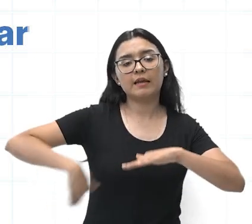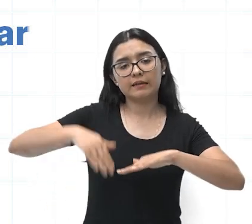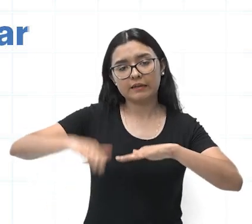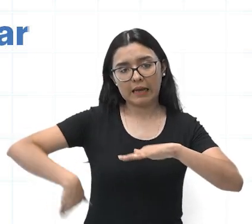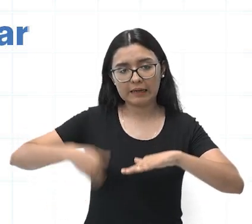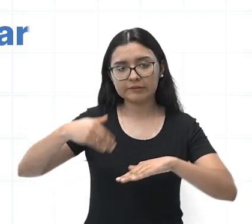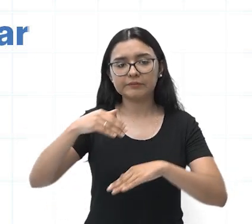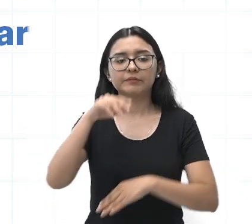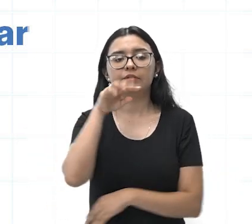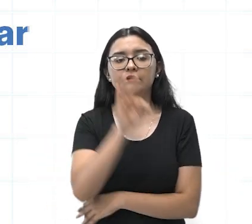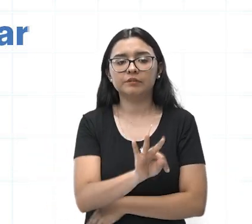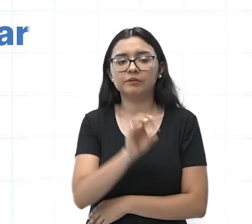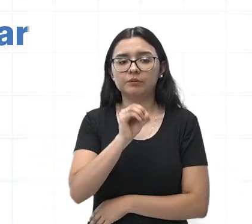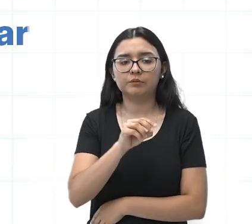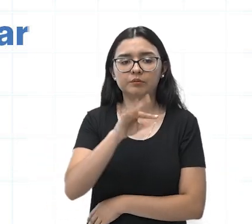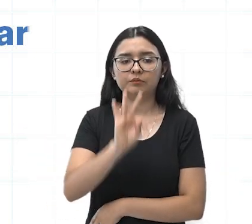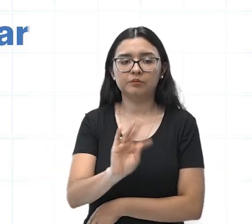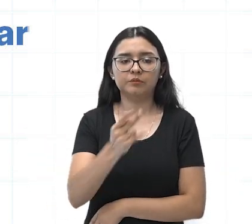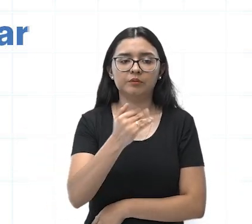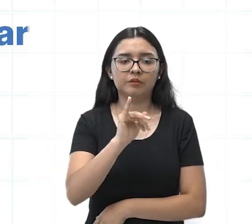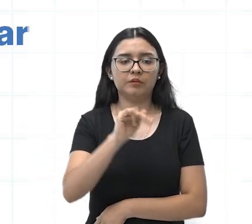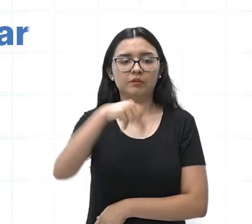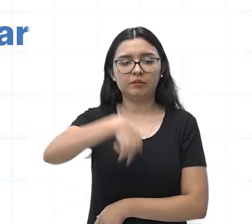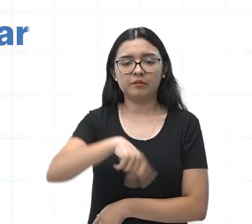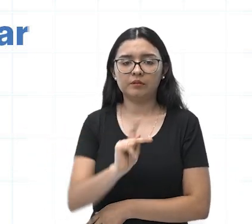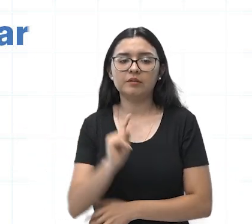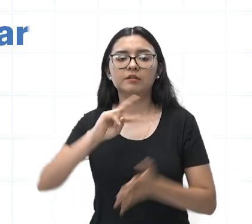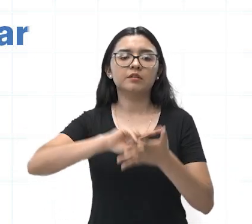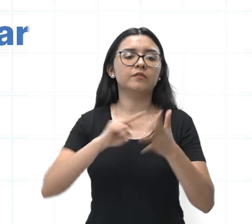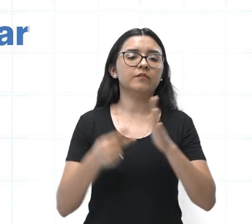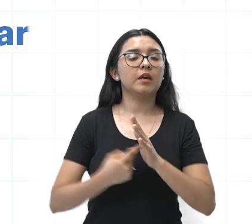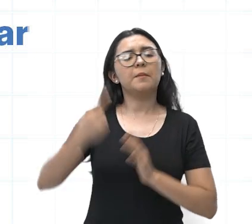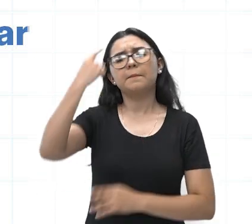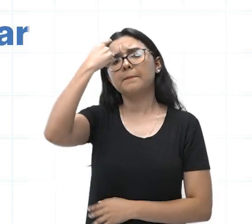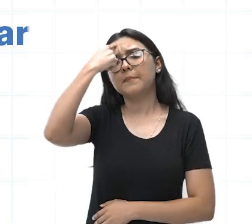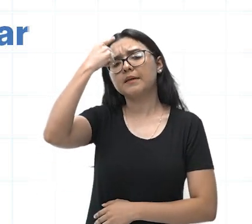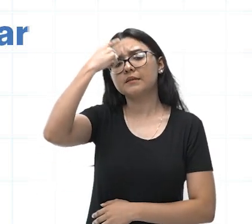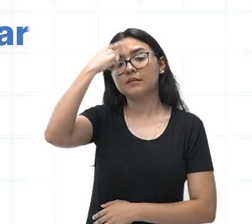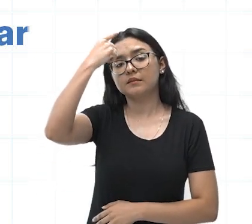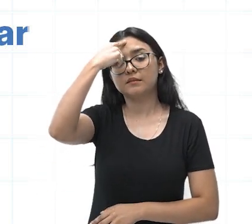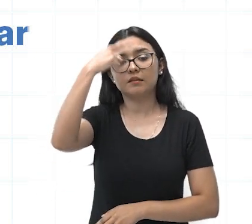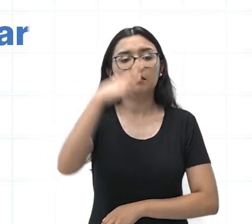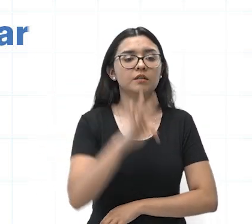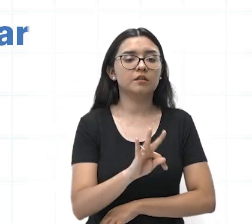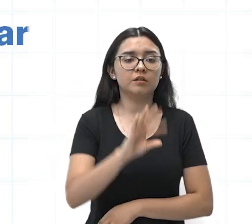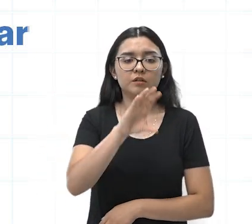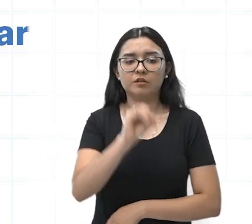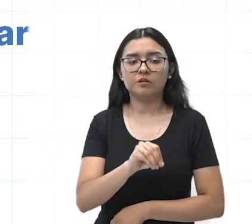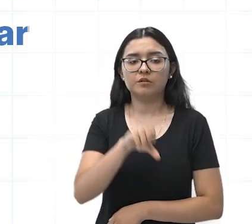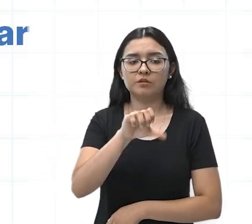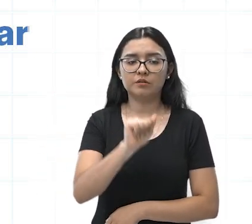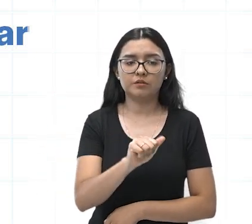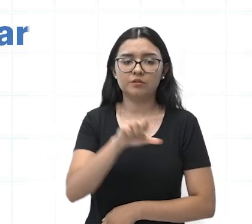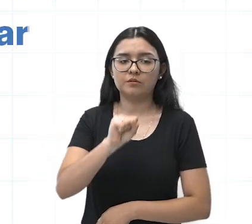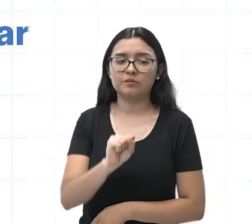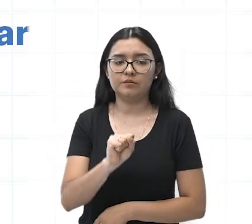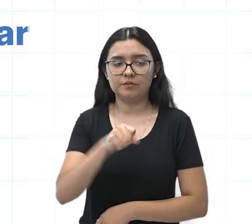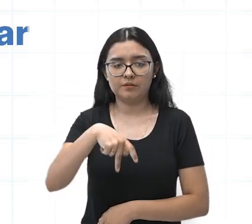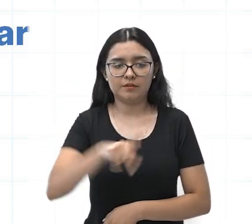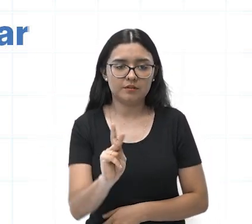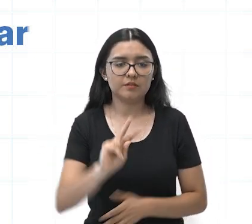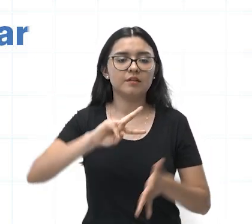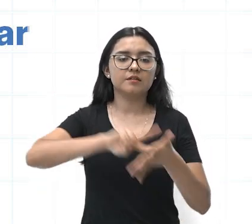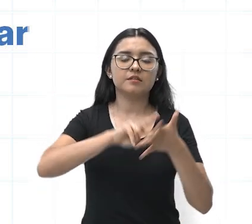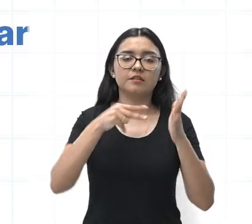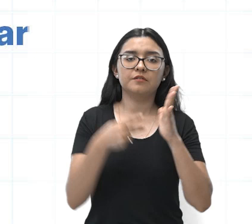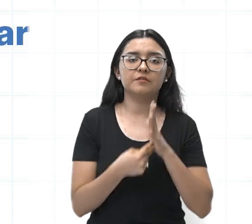tá? To swim, nadar, to think é pensar, to think, pensar,